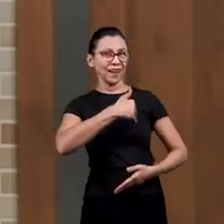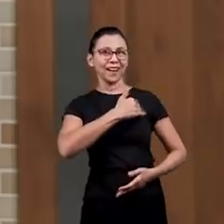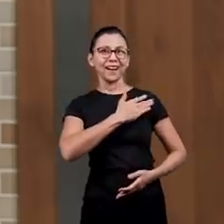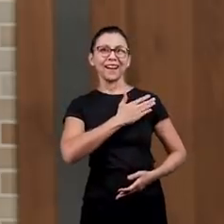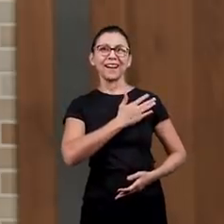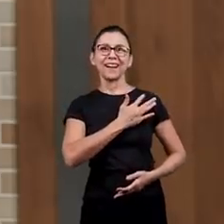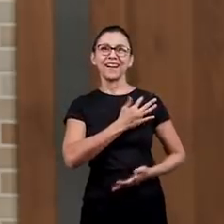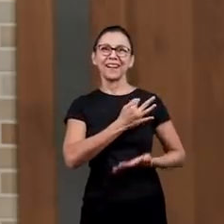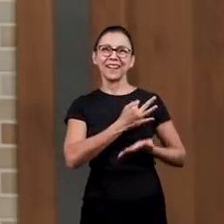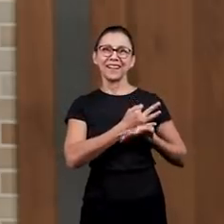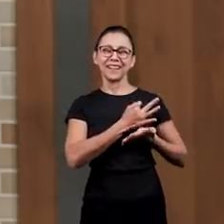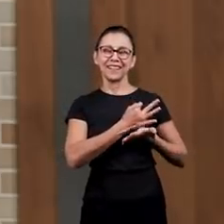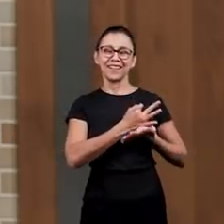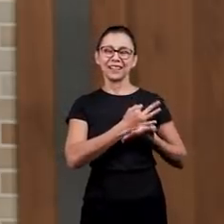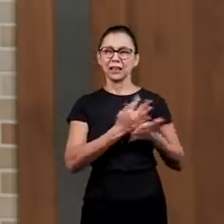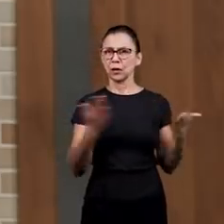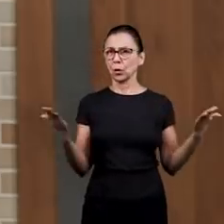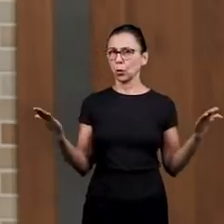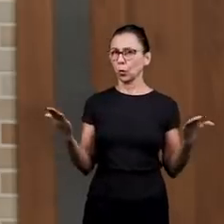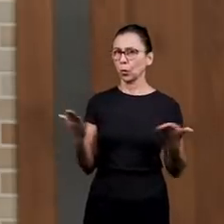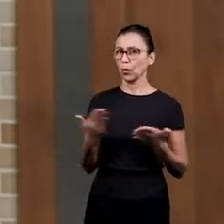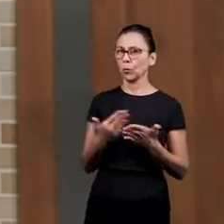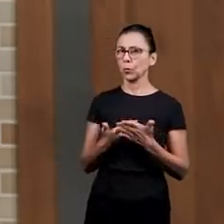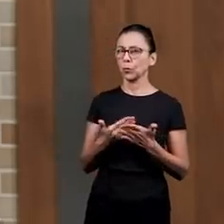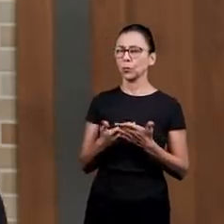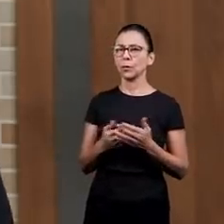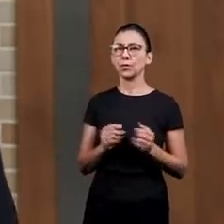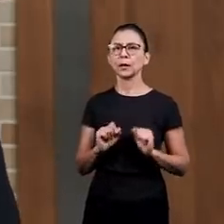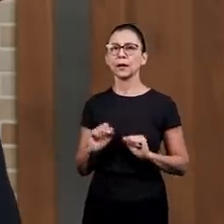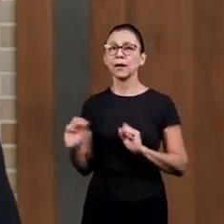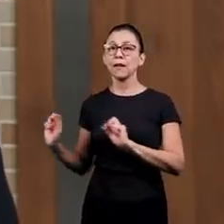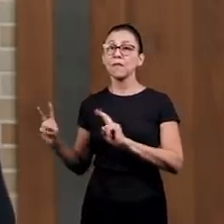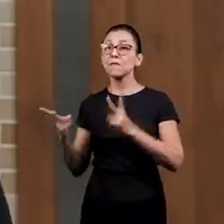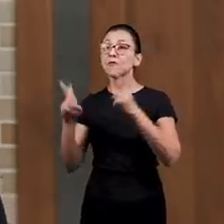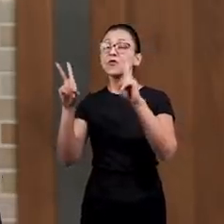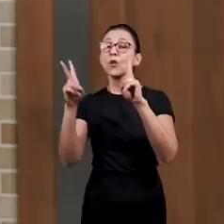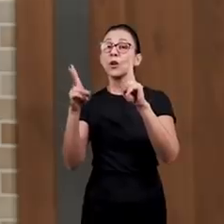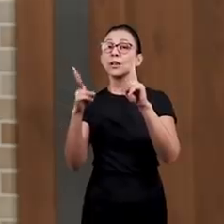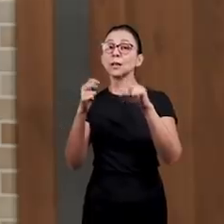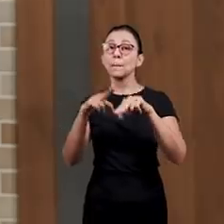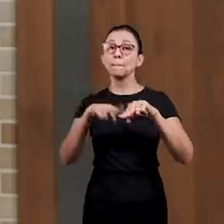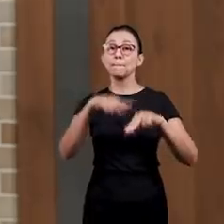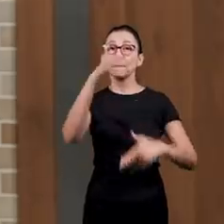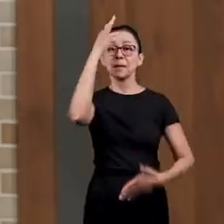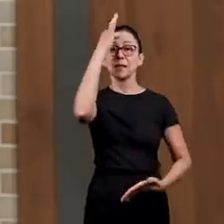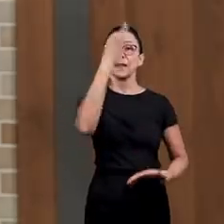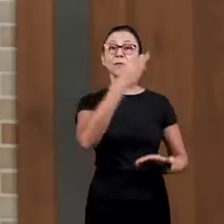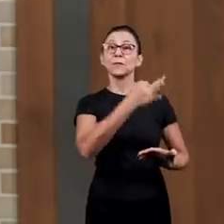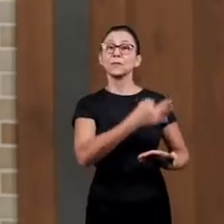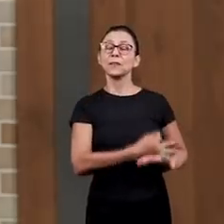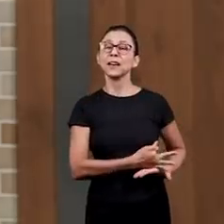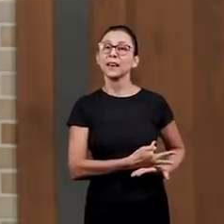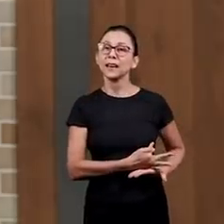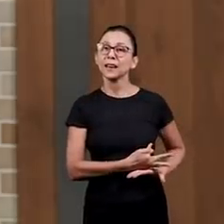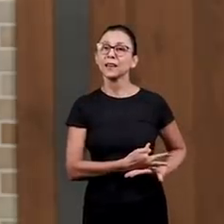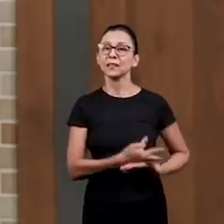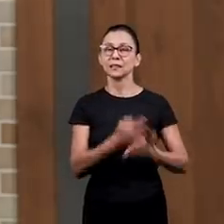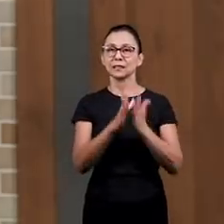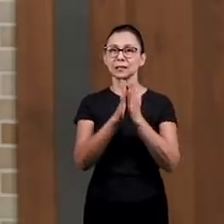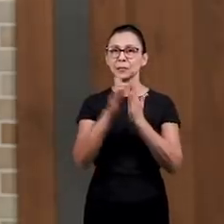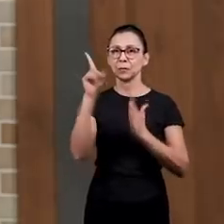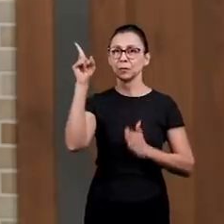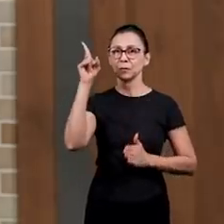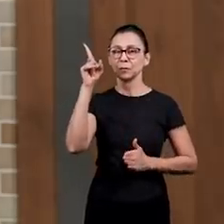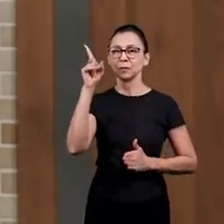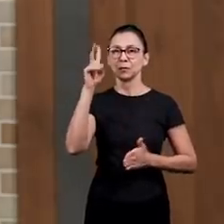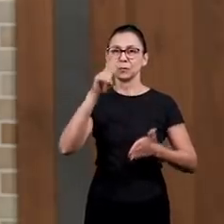fé. E hoje nós vamos estudar sobre a vitória através da fé. Nós vamos ler a palavra do Senhor